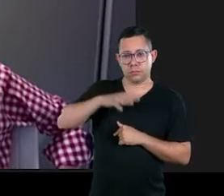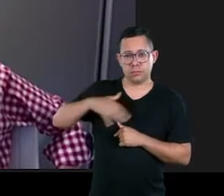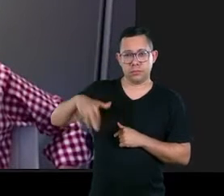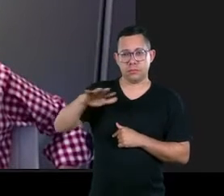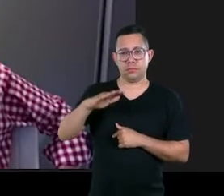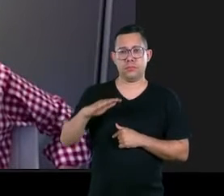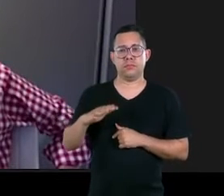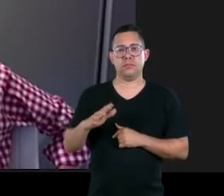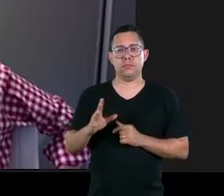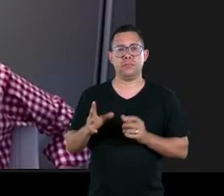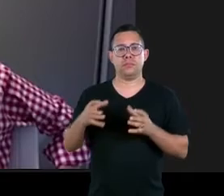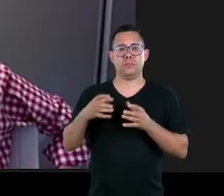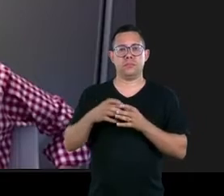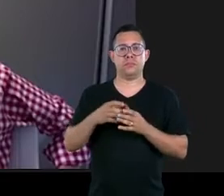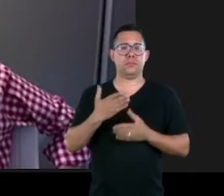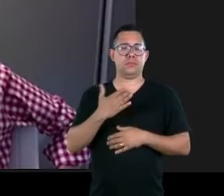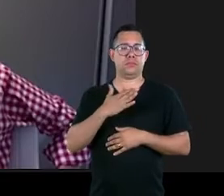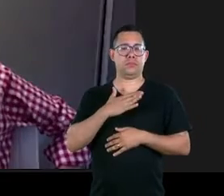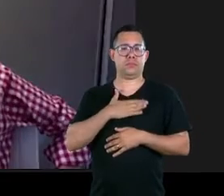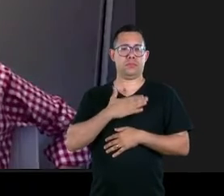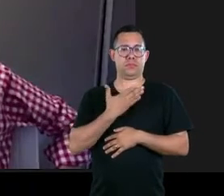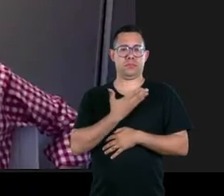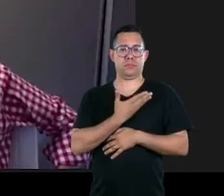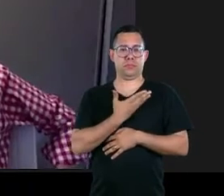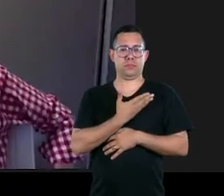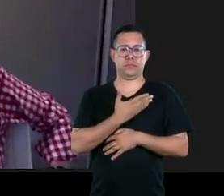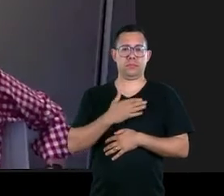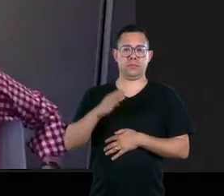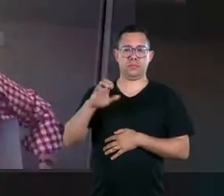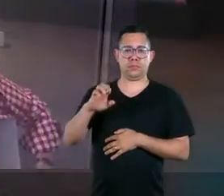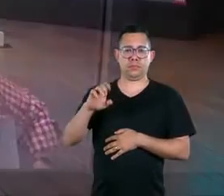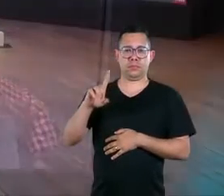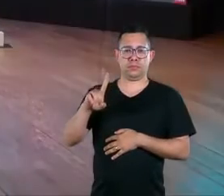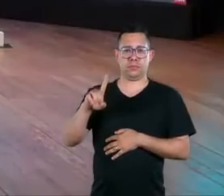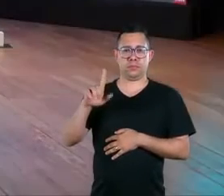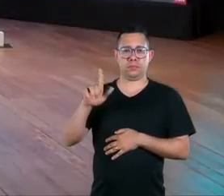em especial ao meu velho e querido amigo Edgar.